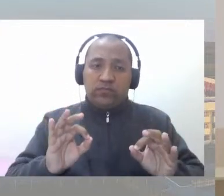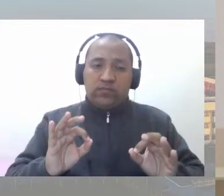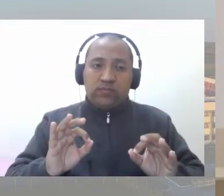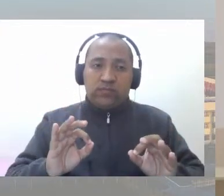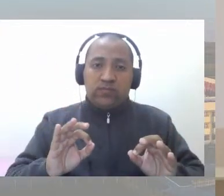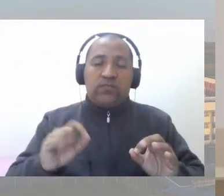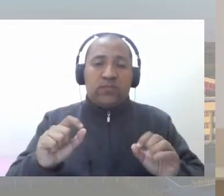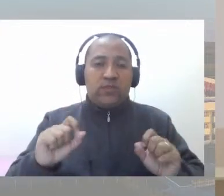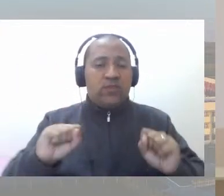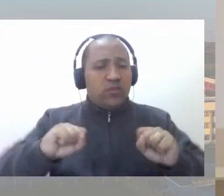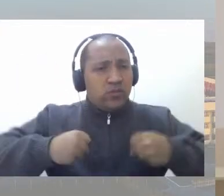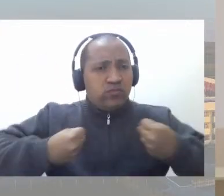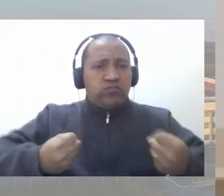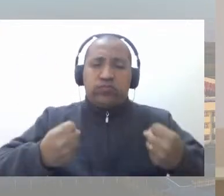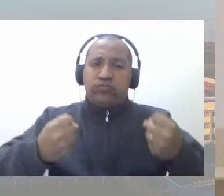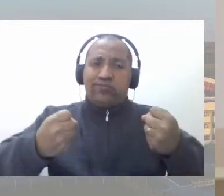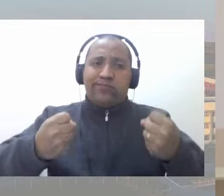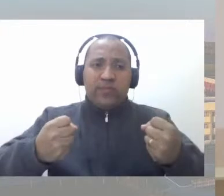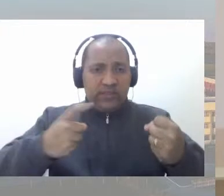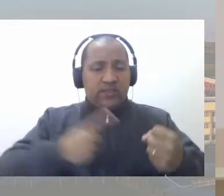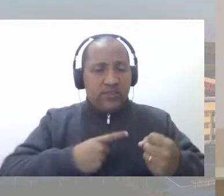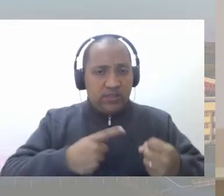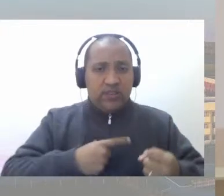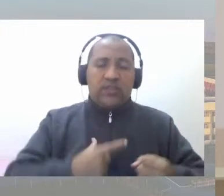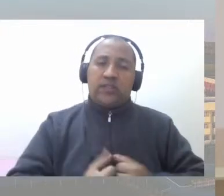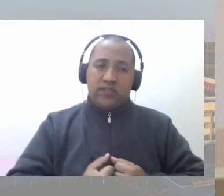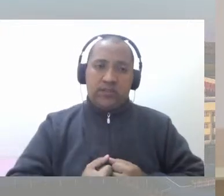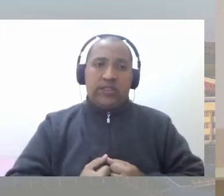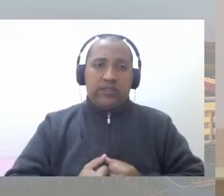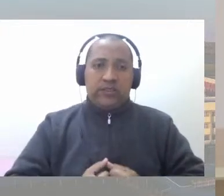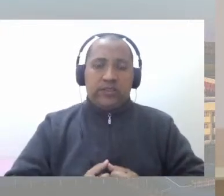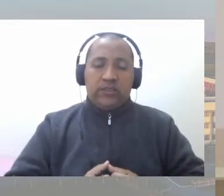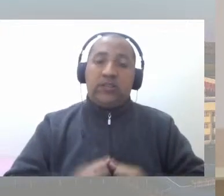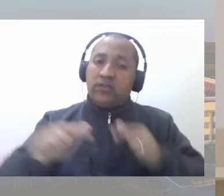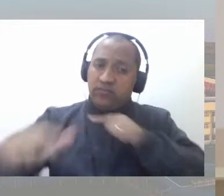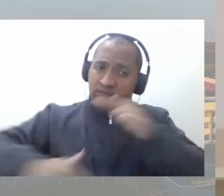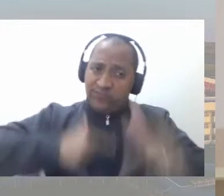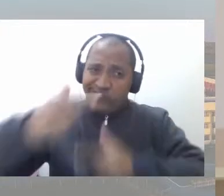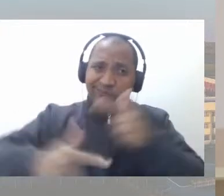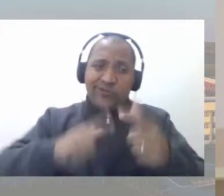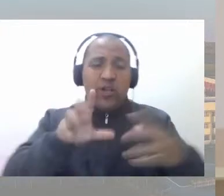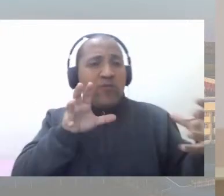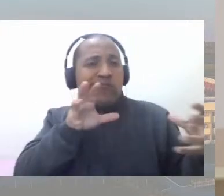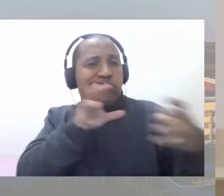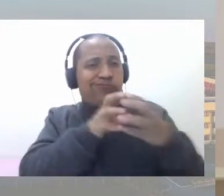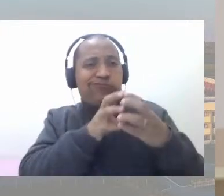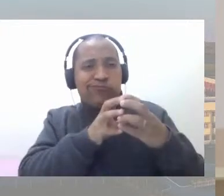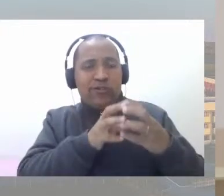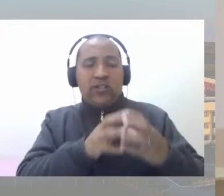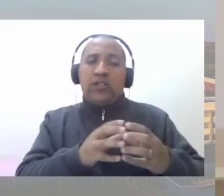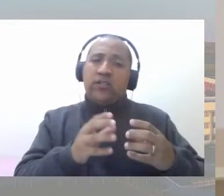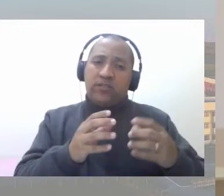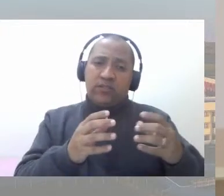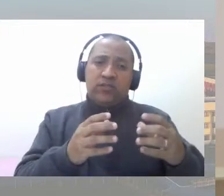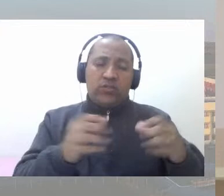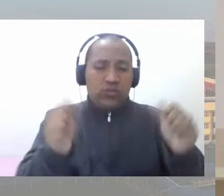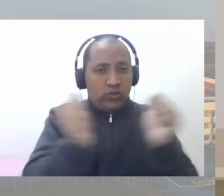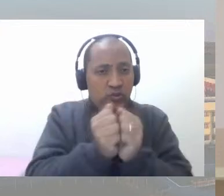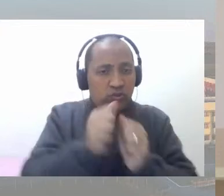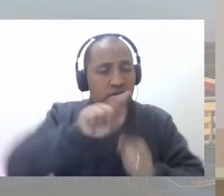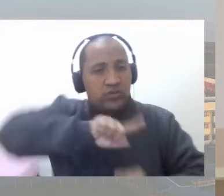uma mobilização, em primeiro lugar, muito grande, um trabalho conjunto das entidades de classe também, junto